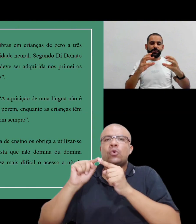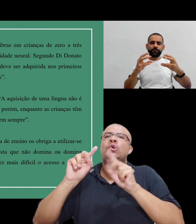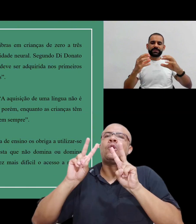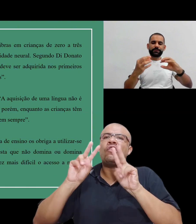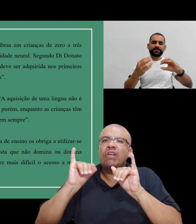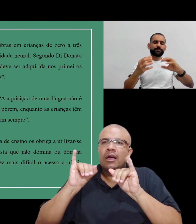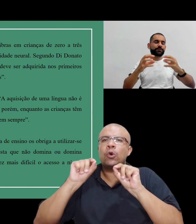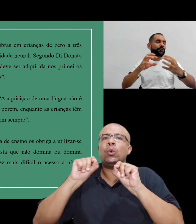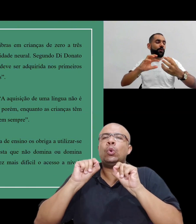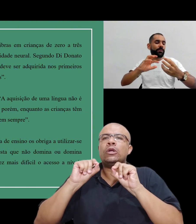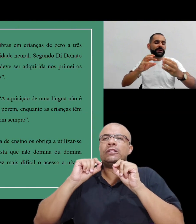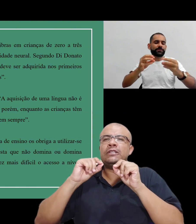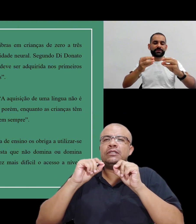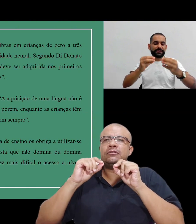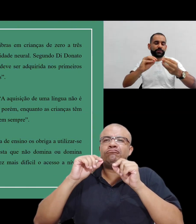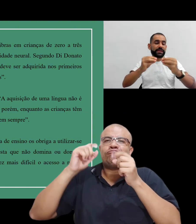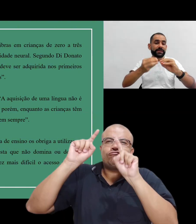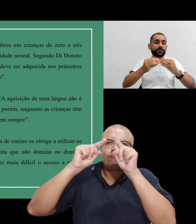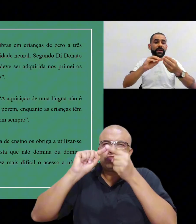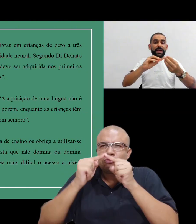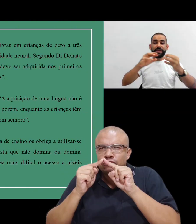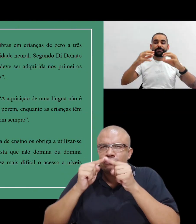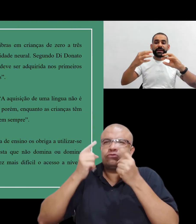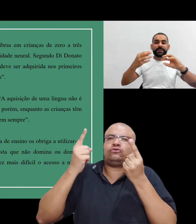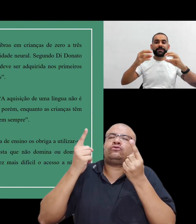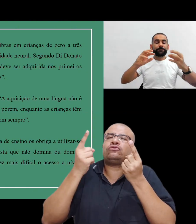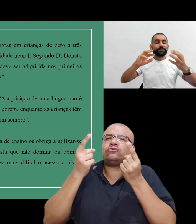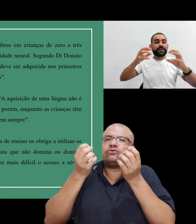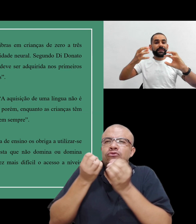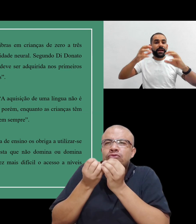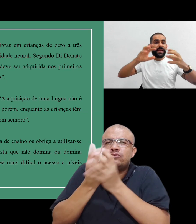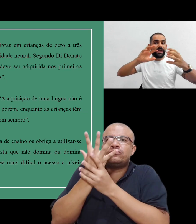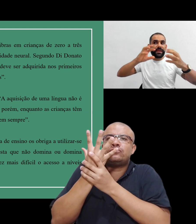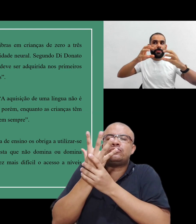elas vão se formando, se modelando e vai